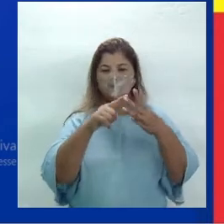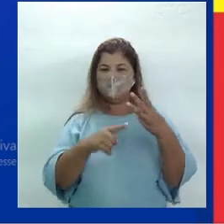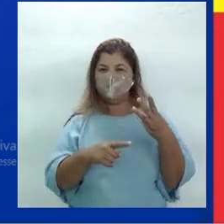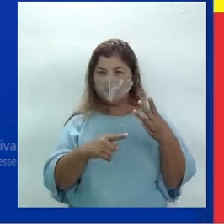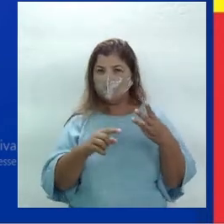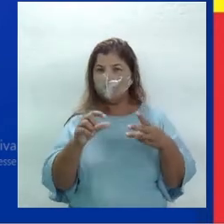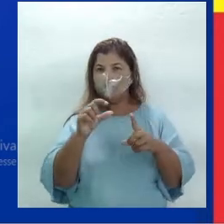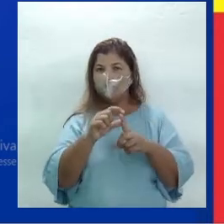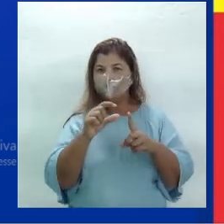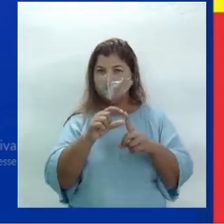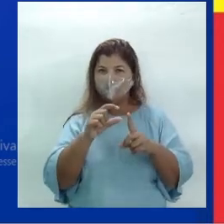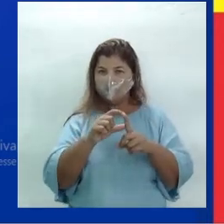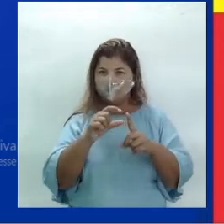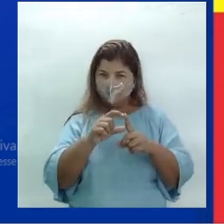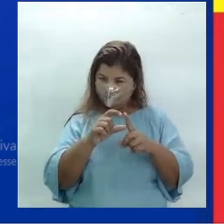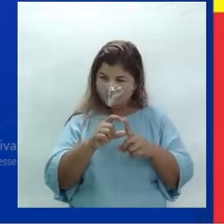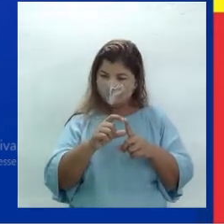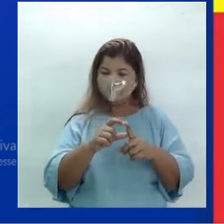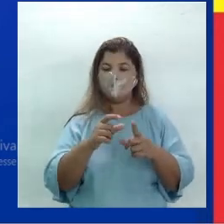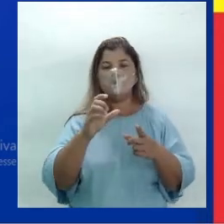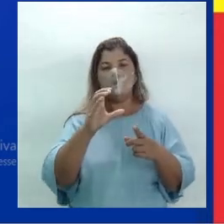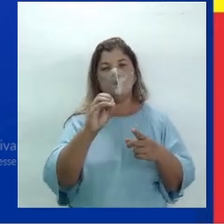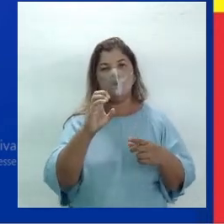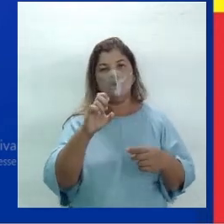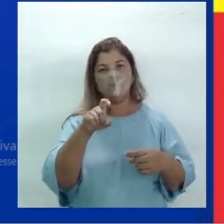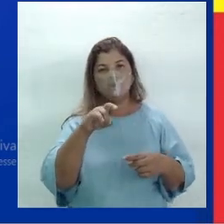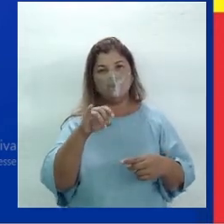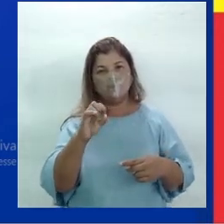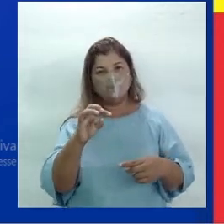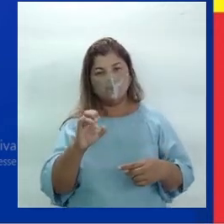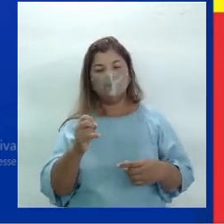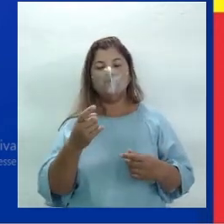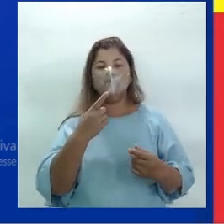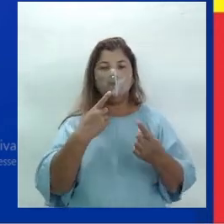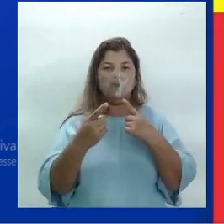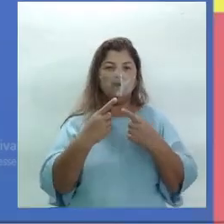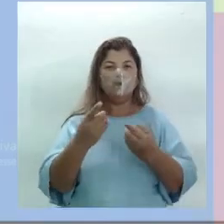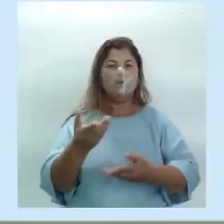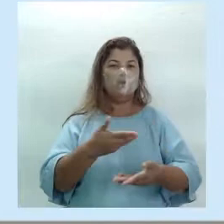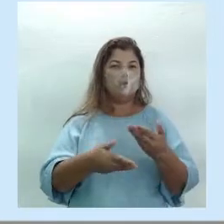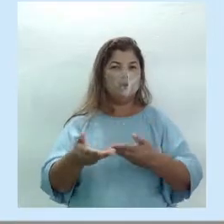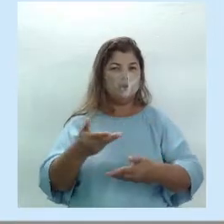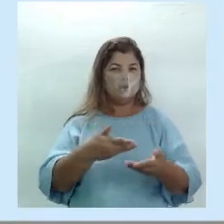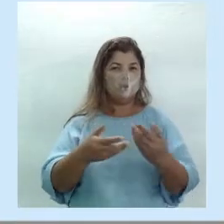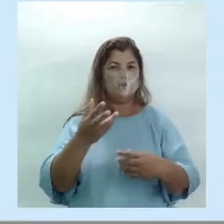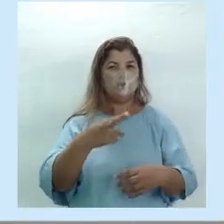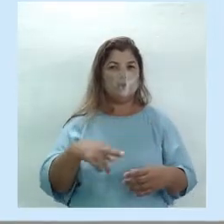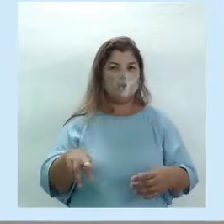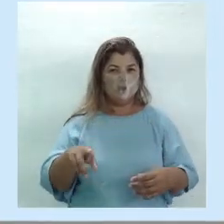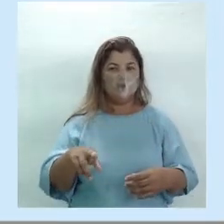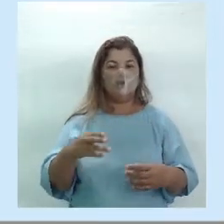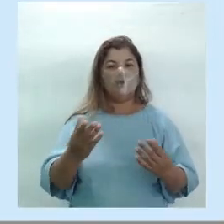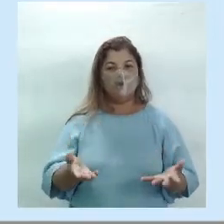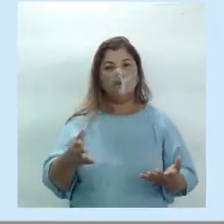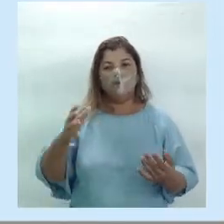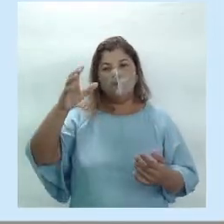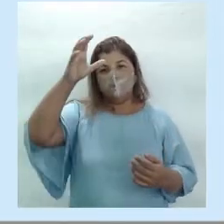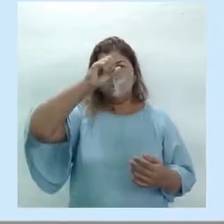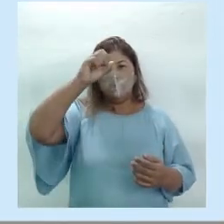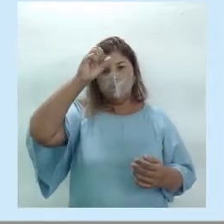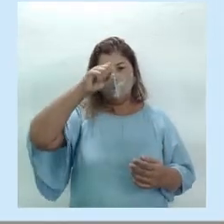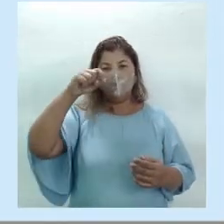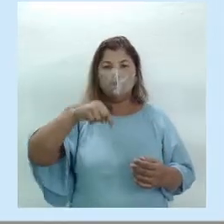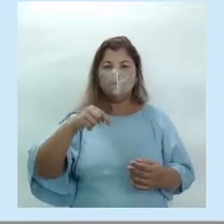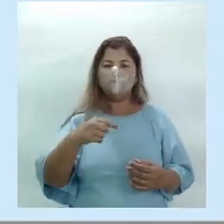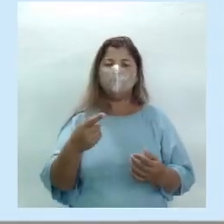palavras: coexistência, diálogo, interreligioso. Então, vamos aprender hoje,